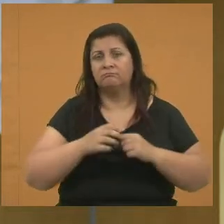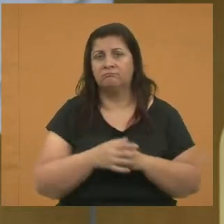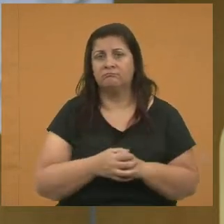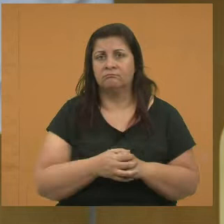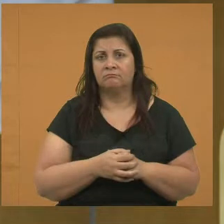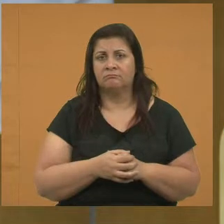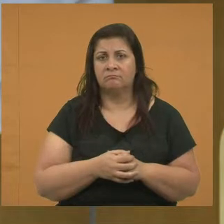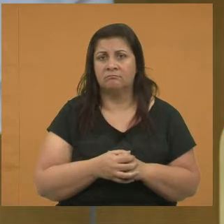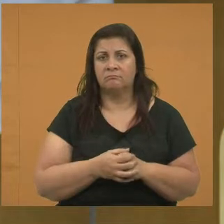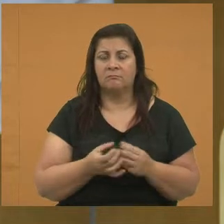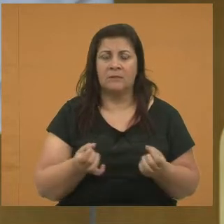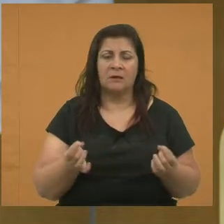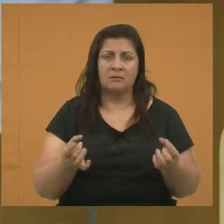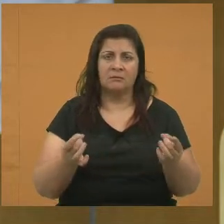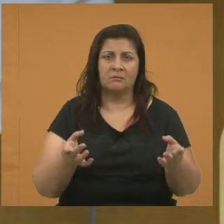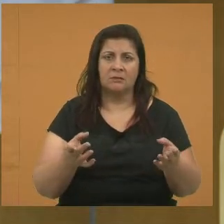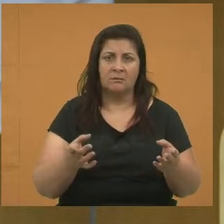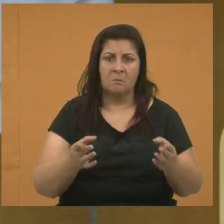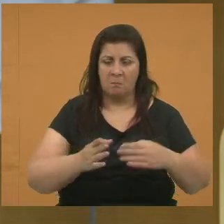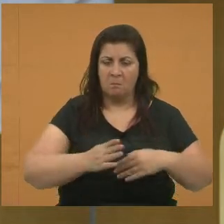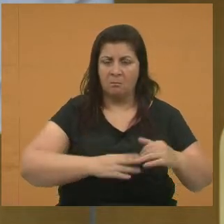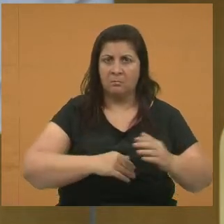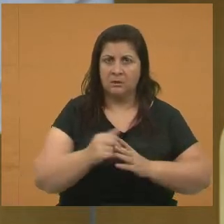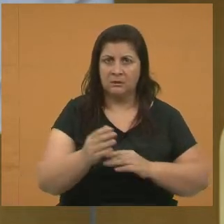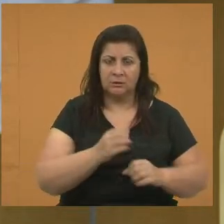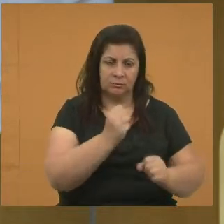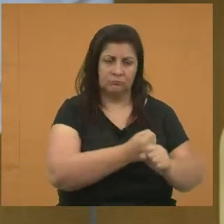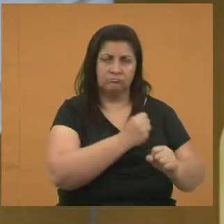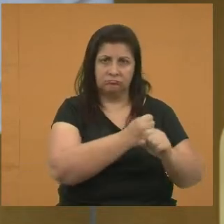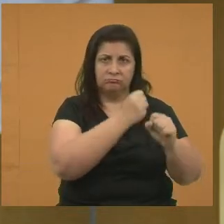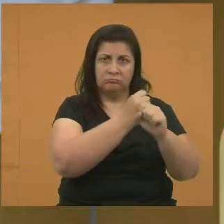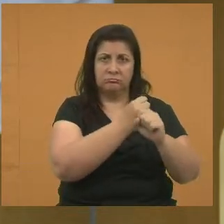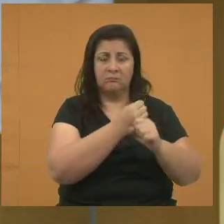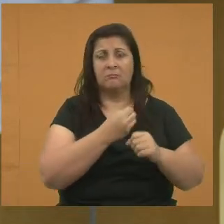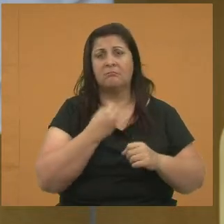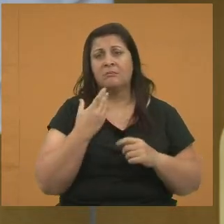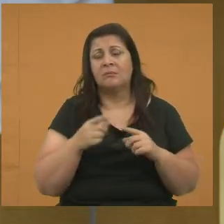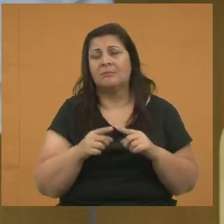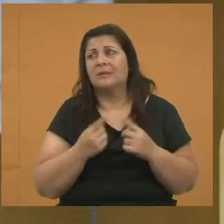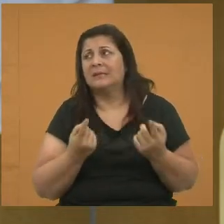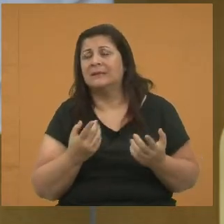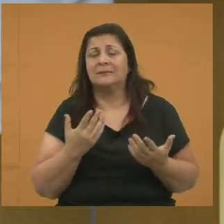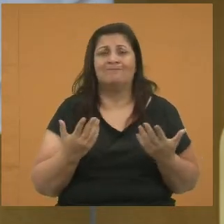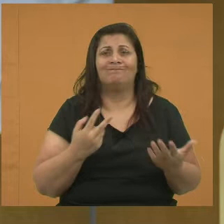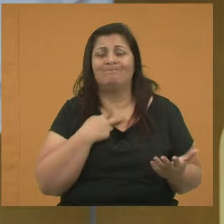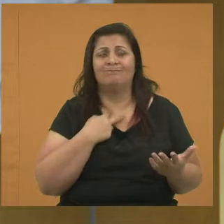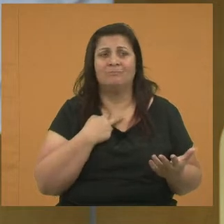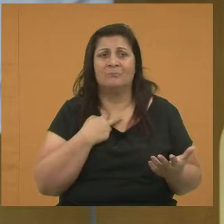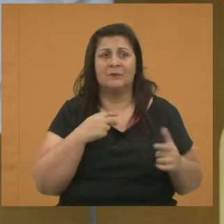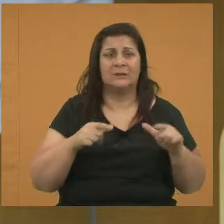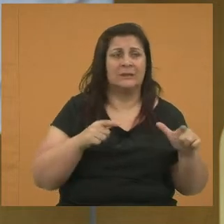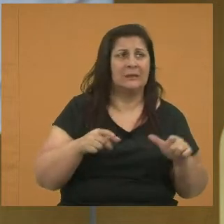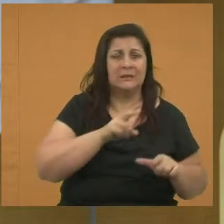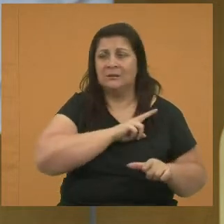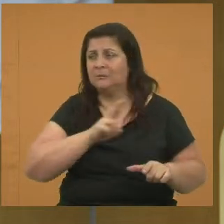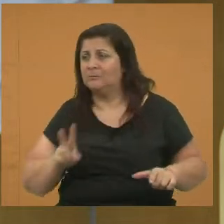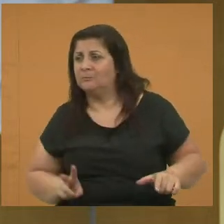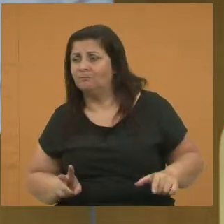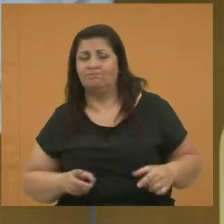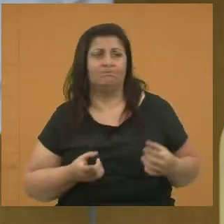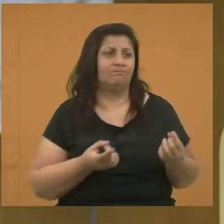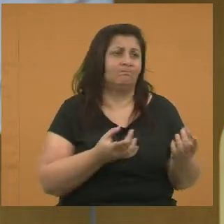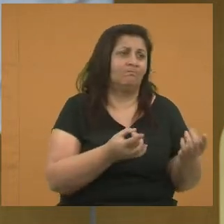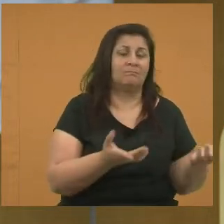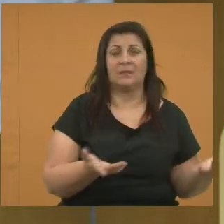era um material de construção, e graças a Deus foi um ramo muito bom, mas eu não consegui dar conta das duas coisas, lá e cá, porque a gente é